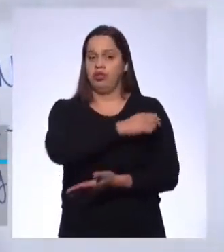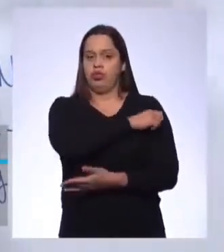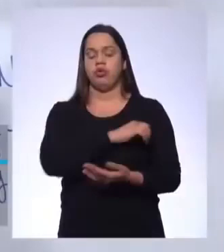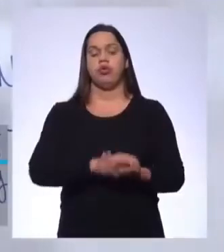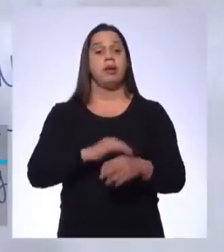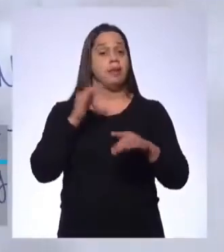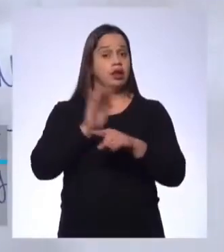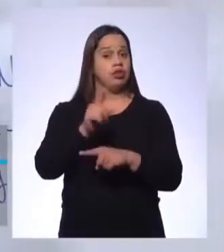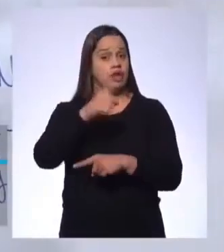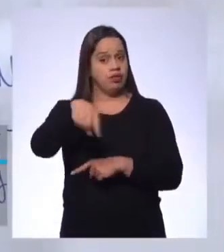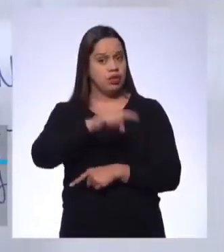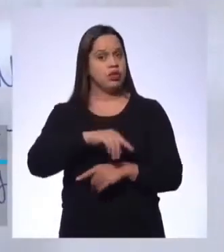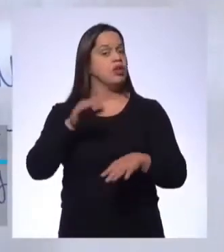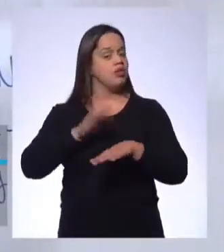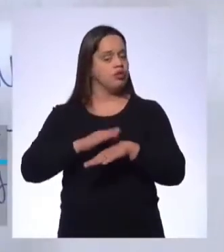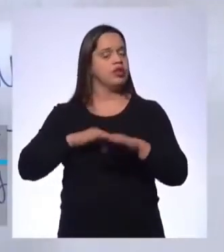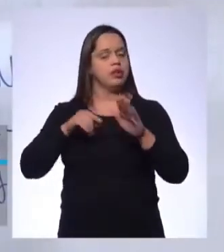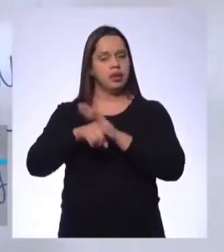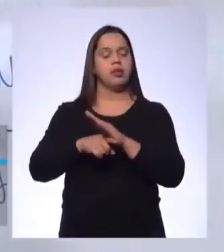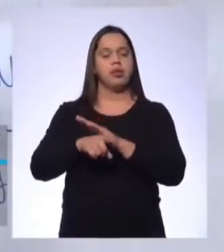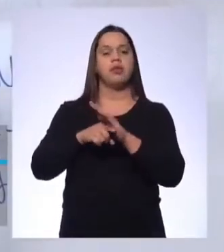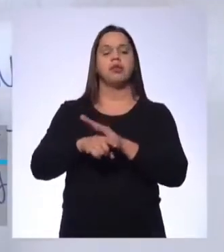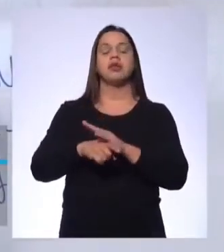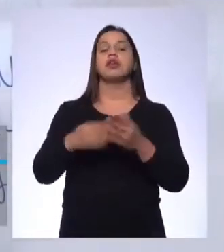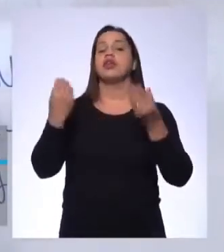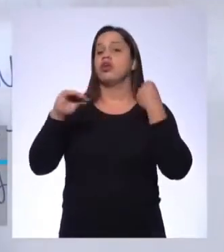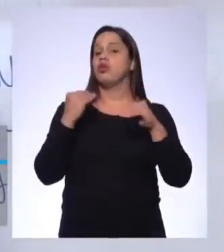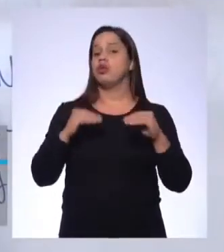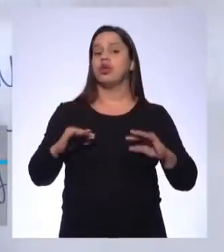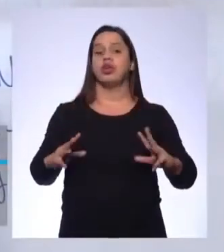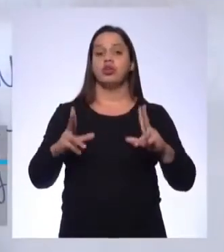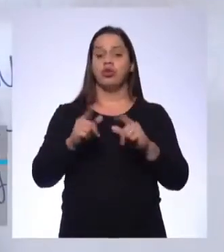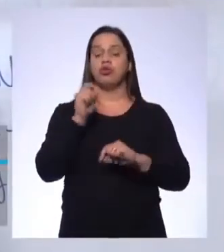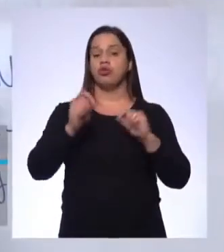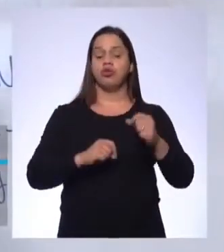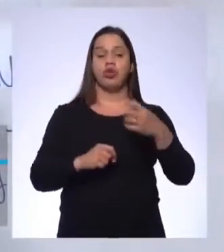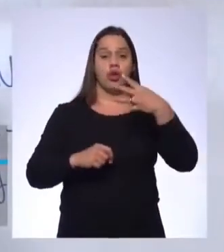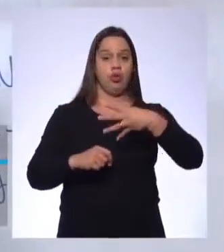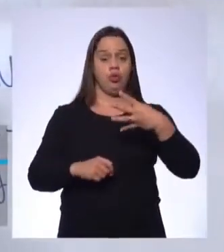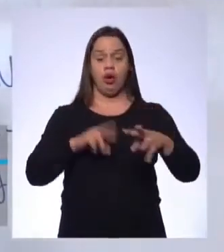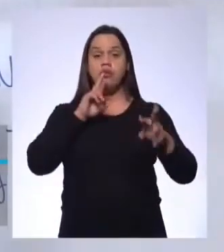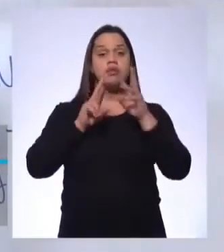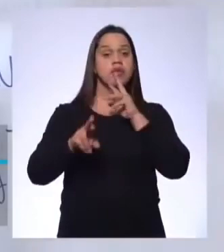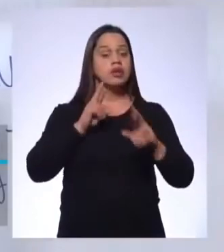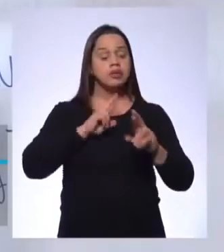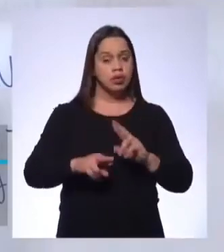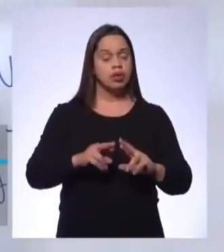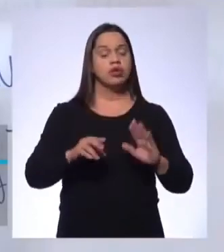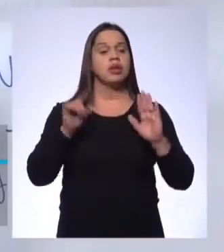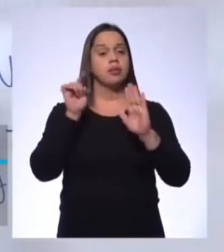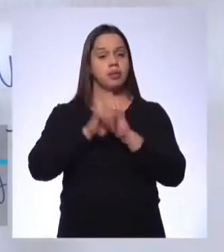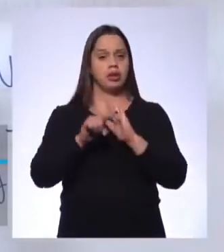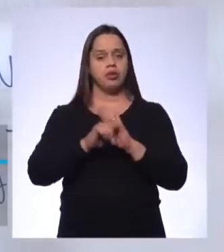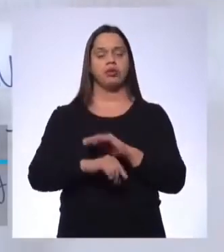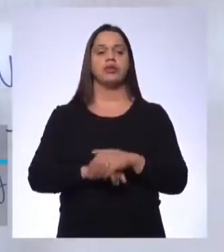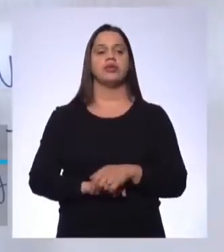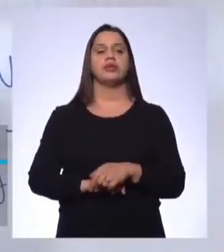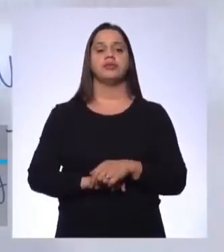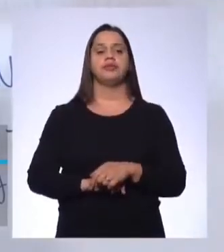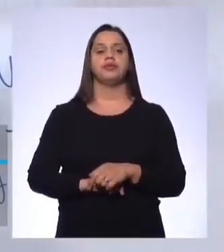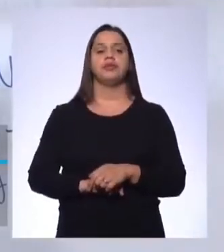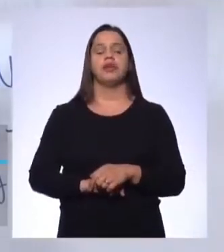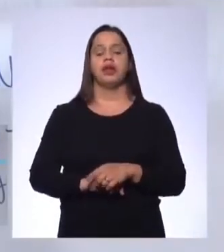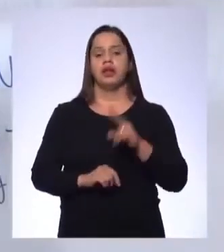eu fiz uma pesquisa também. E eu coloquei ali nessa pesquisa as 4 respostas da pergunta ali, tá? Na hora que eu